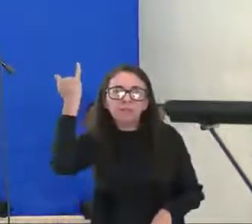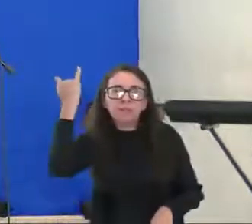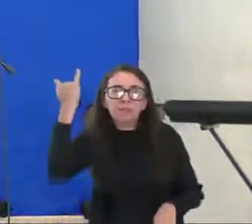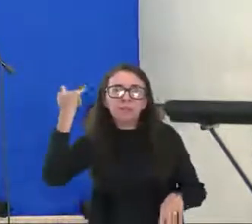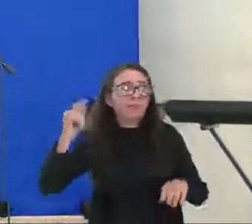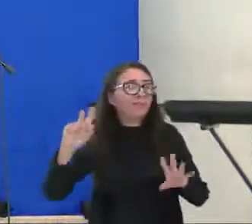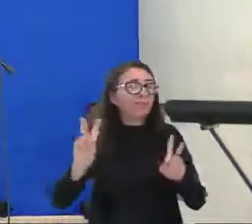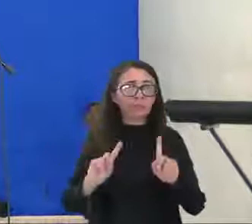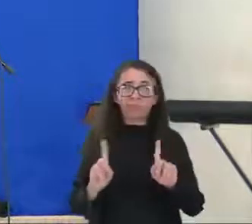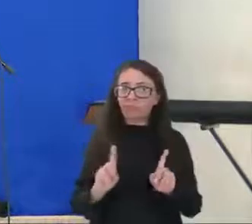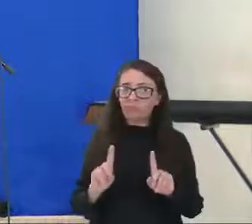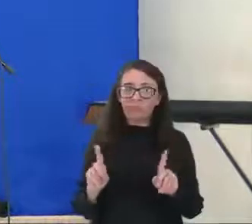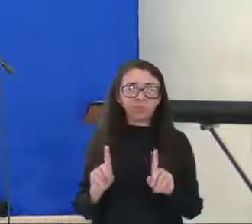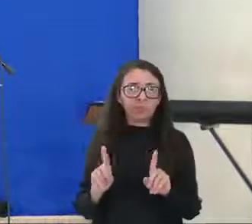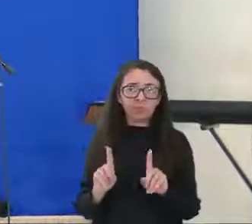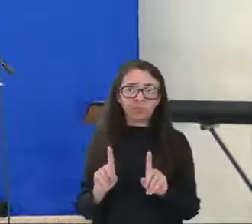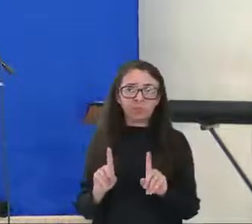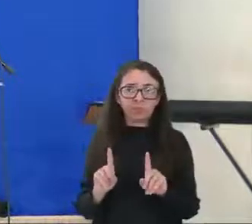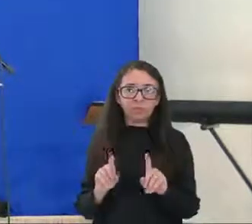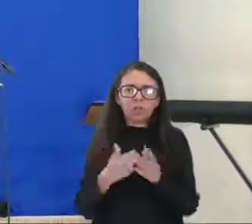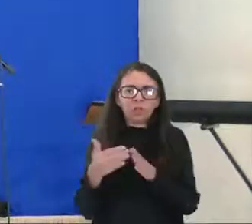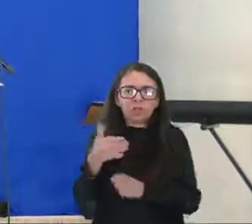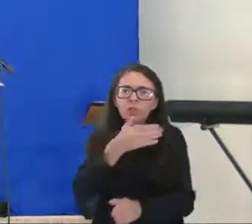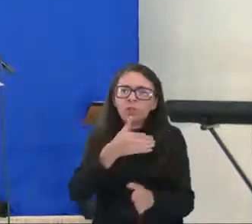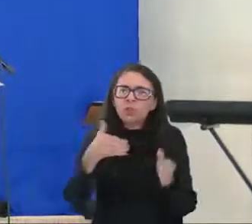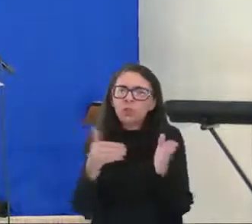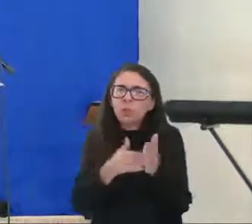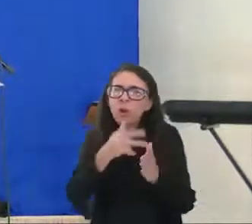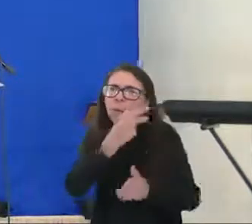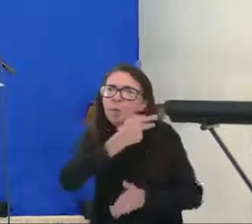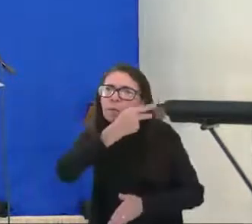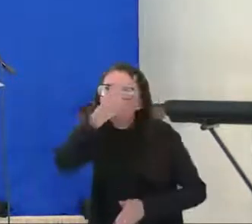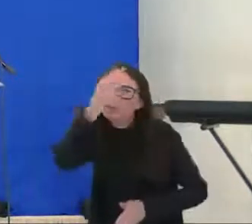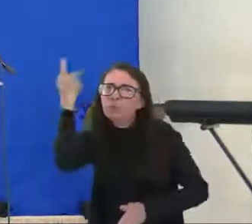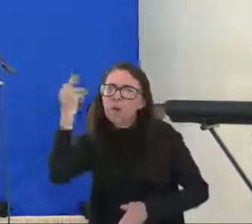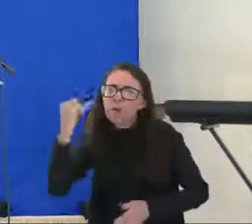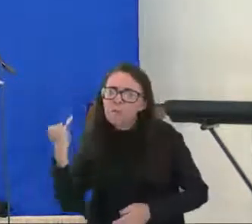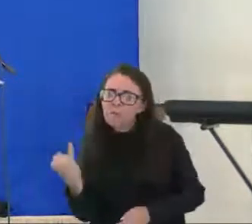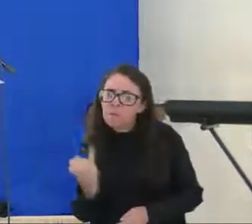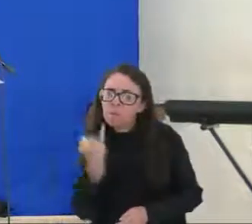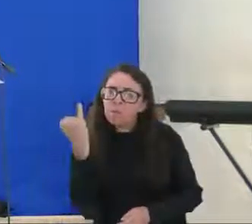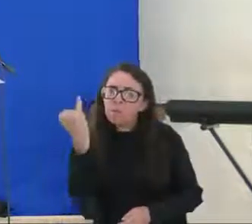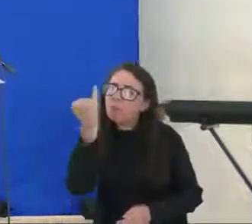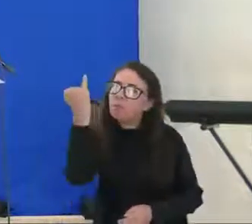As mais. Vamos até ler de novo aqui para usar a palavra dele aqui.